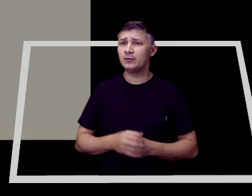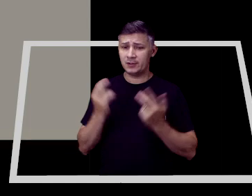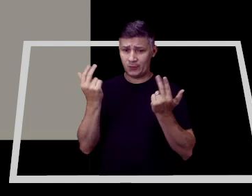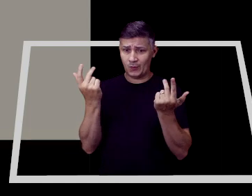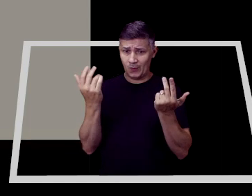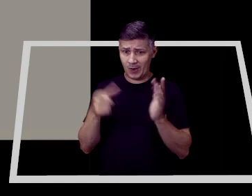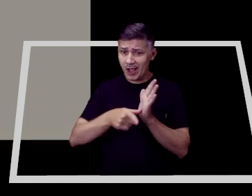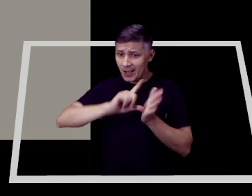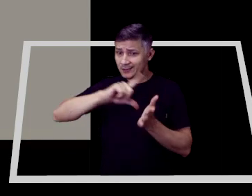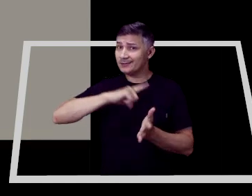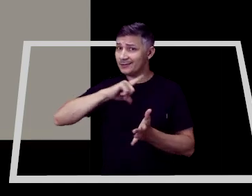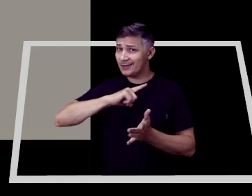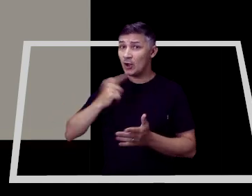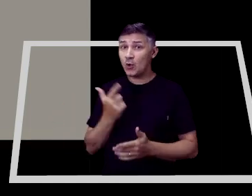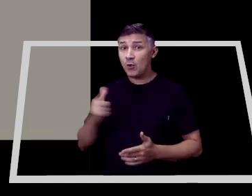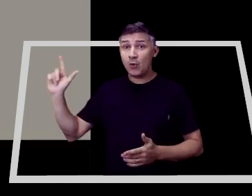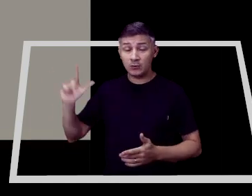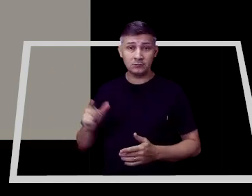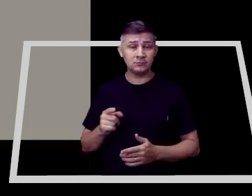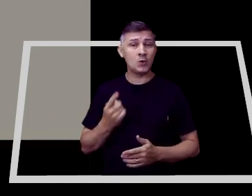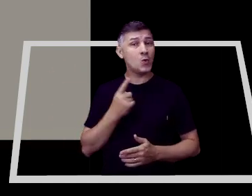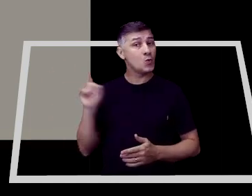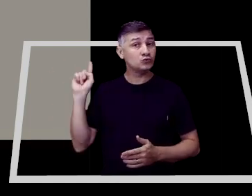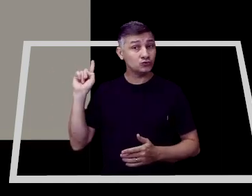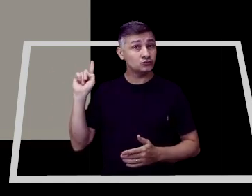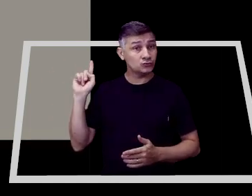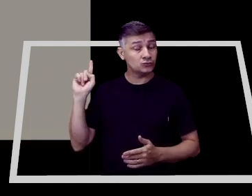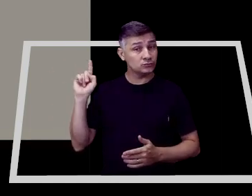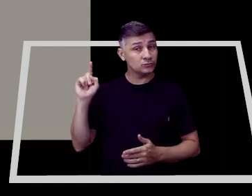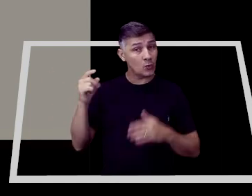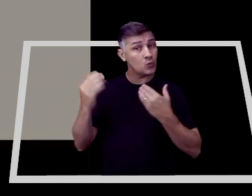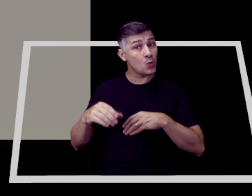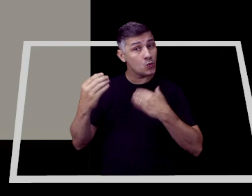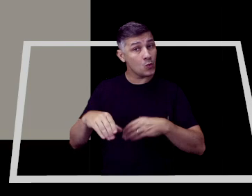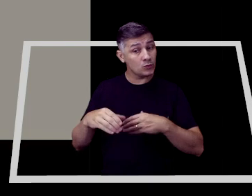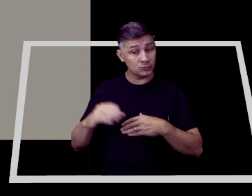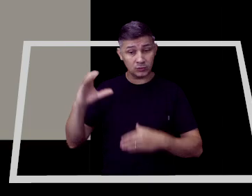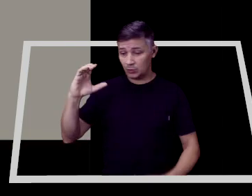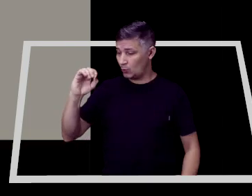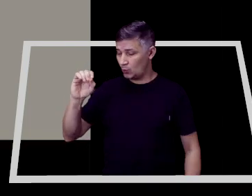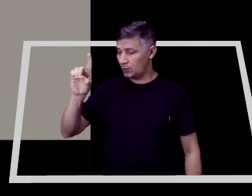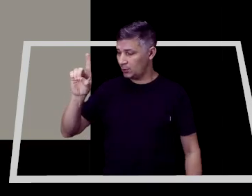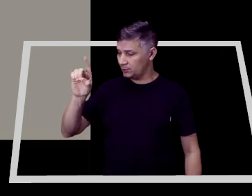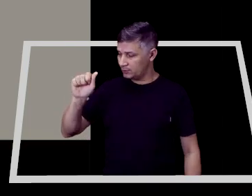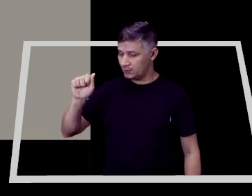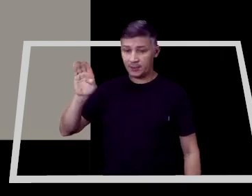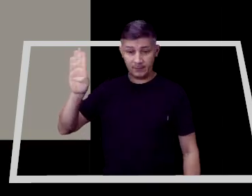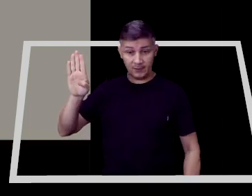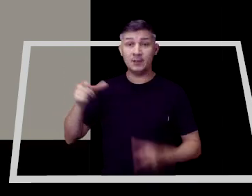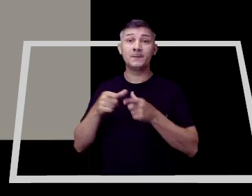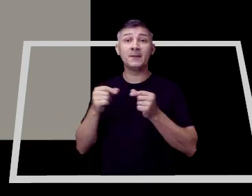pouco anteriormente, teve que foi um dos últimos concursos, né, organizado pela CODAB, lá em